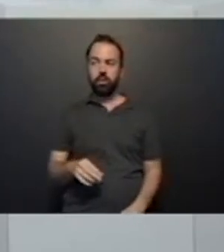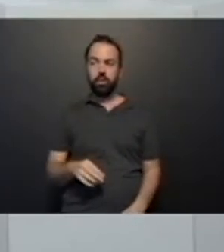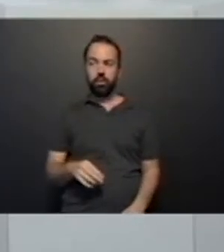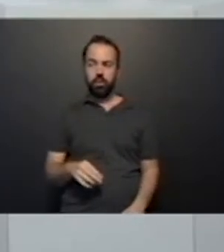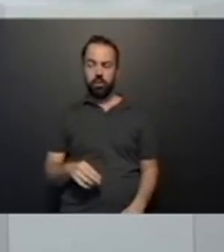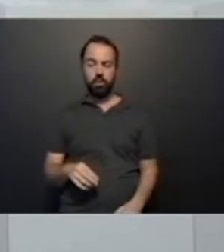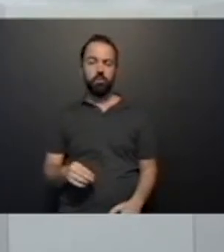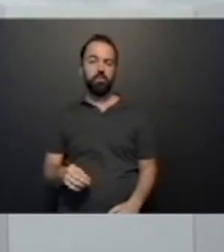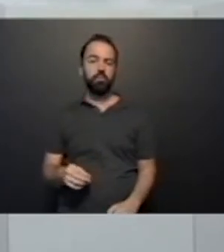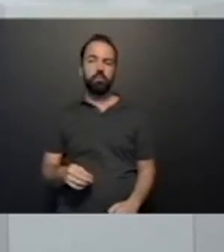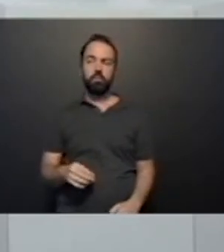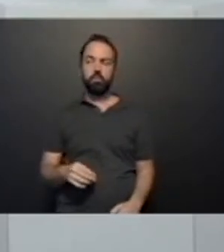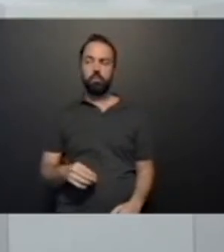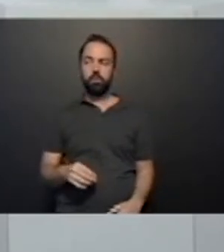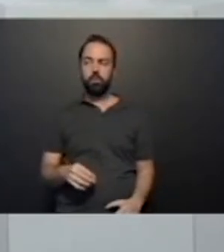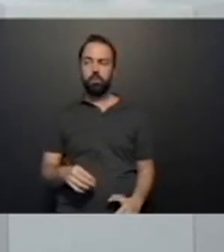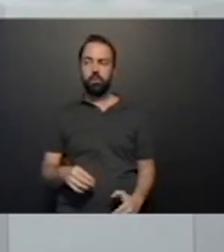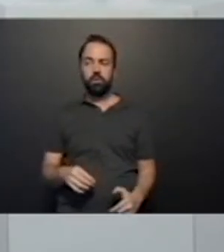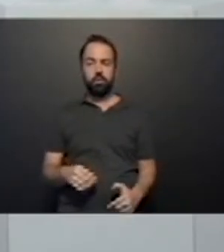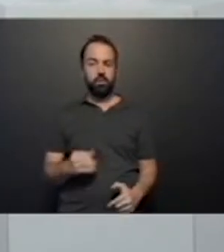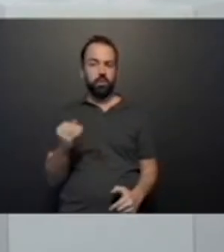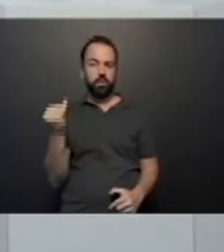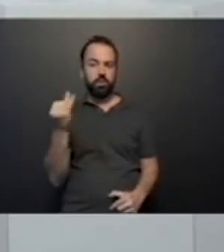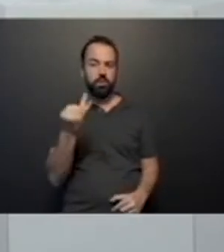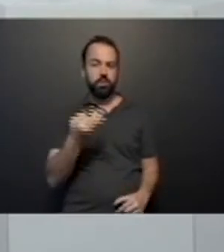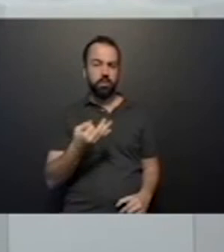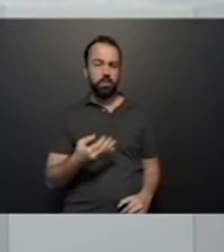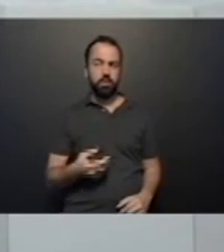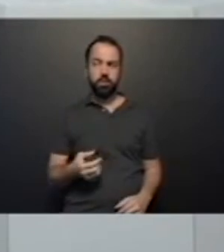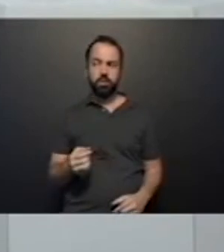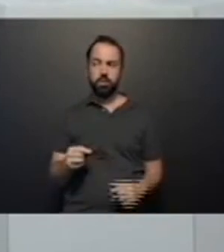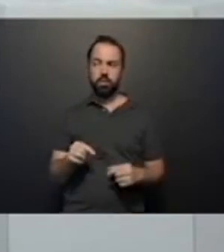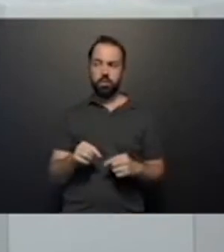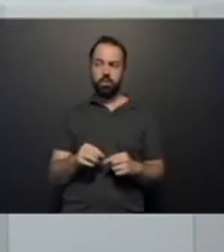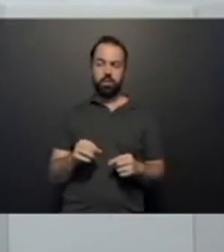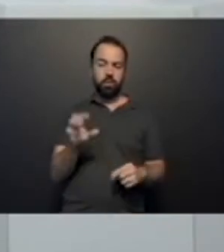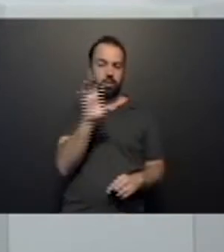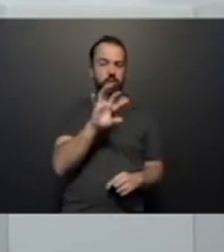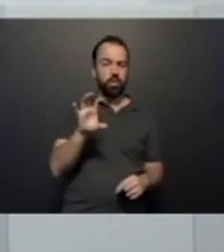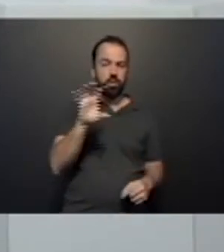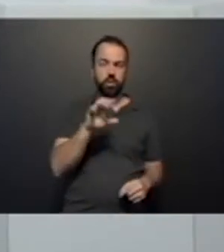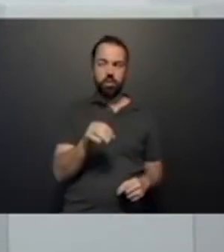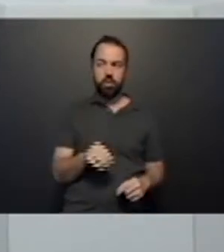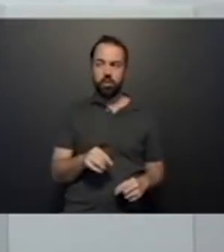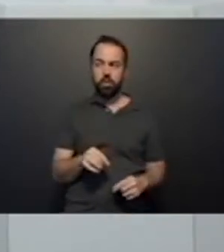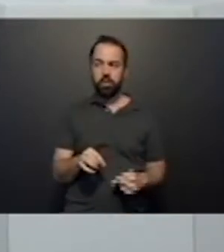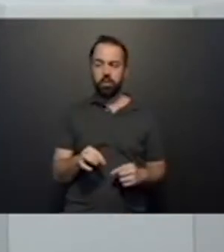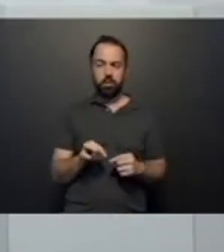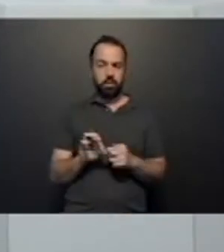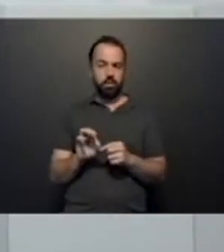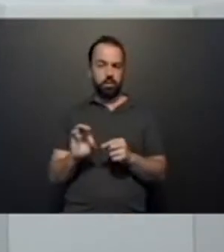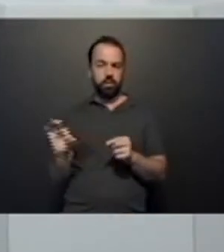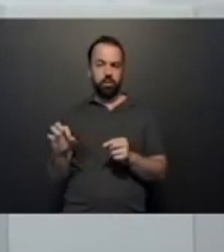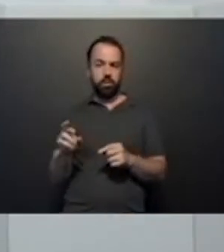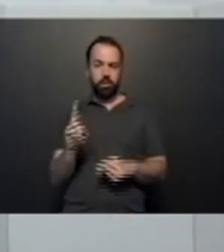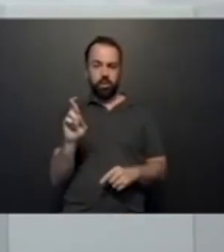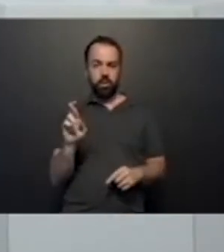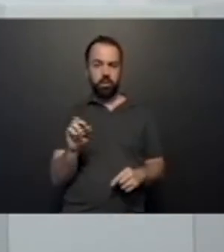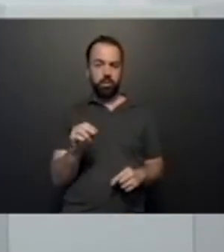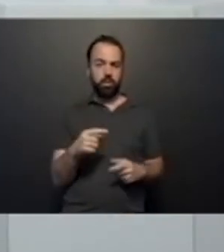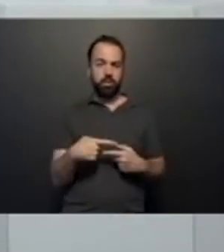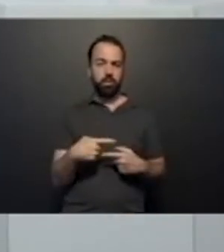para gente resolver calcule a área de um circulo de raio 10cm e se